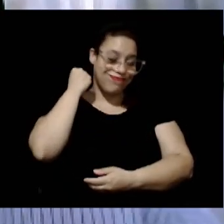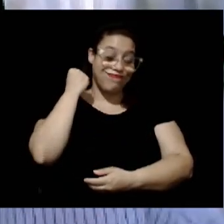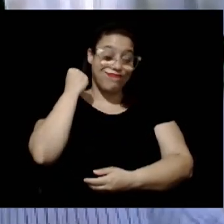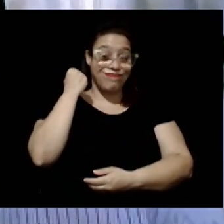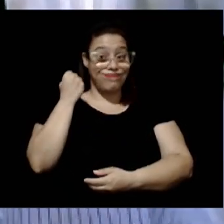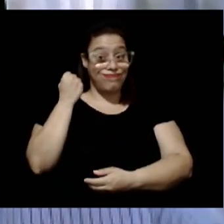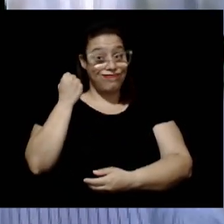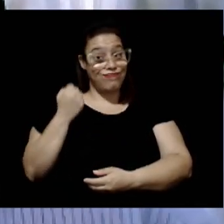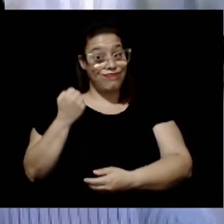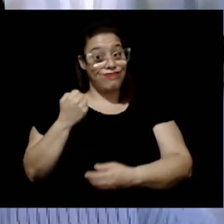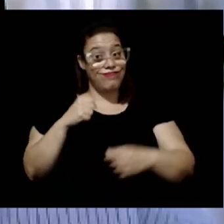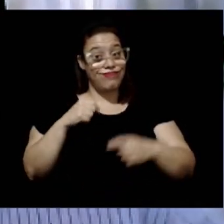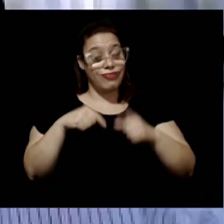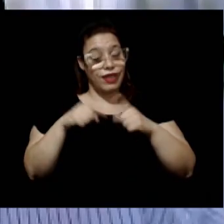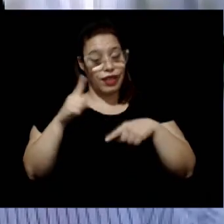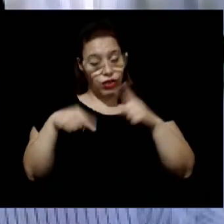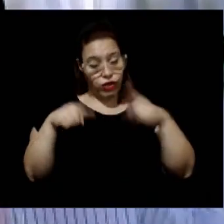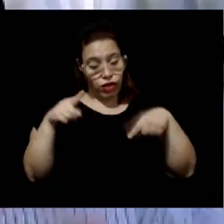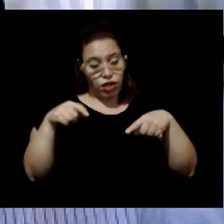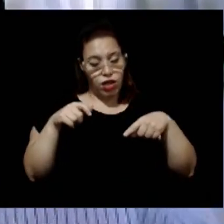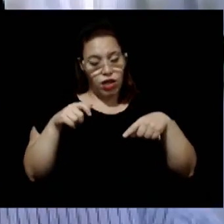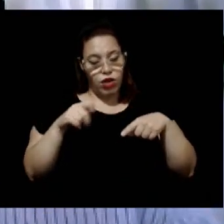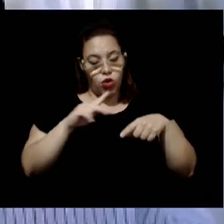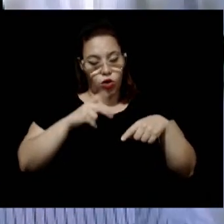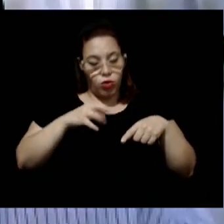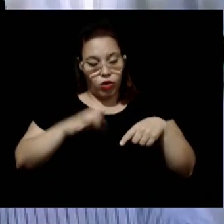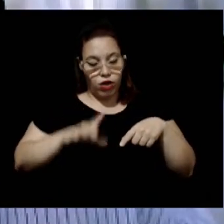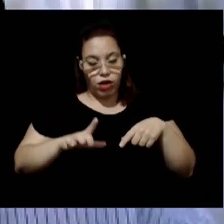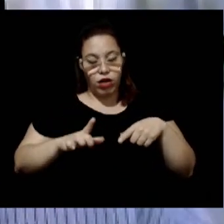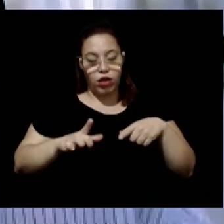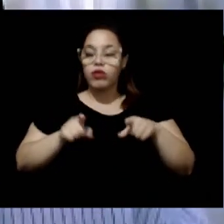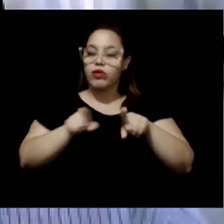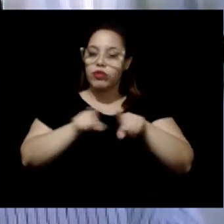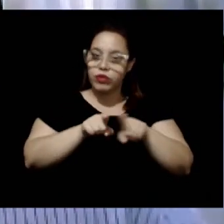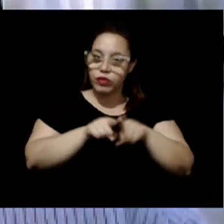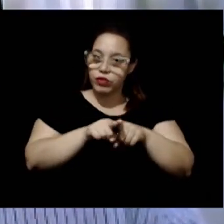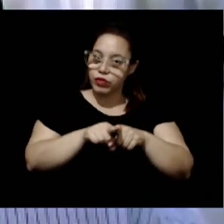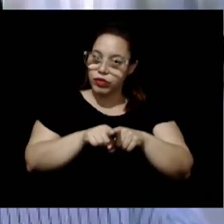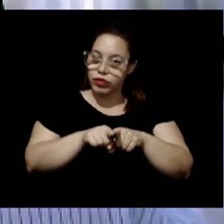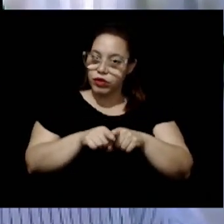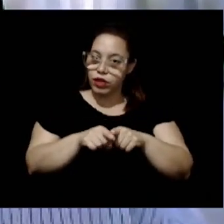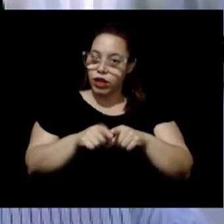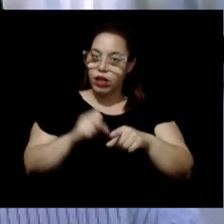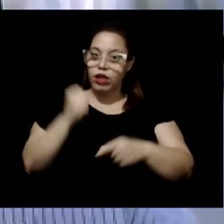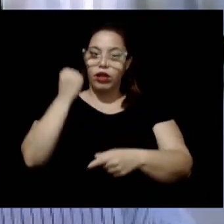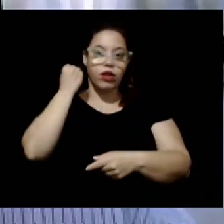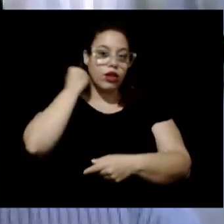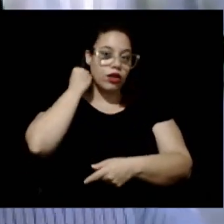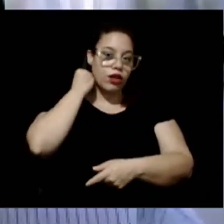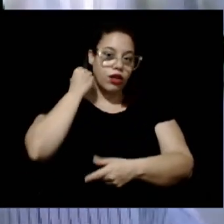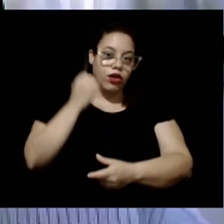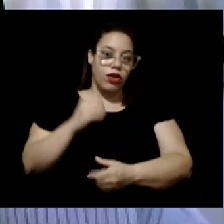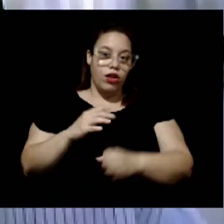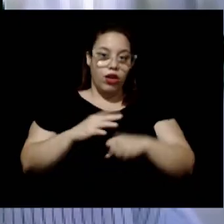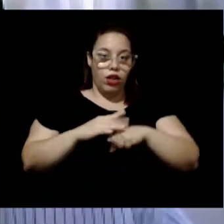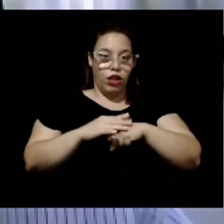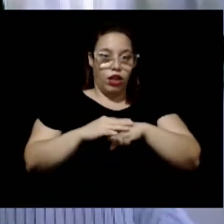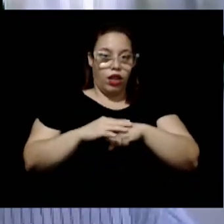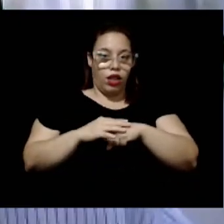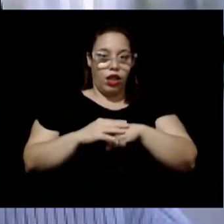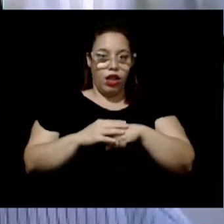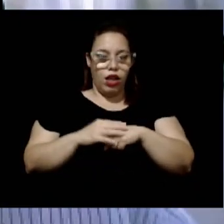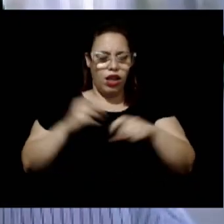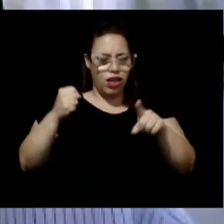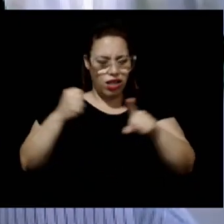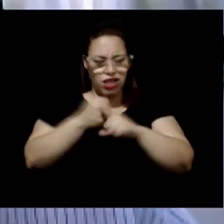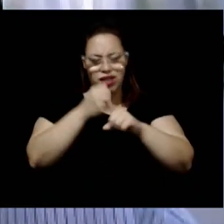alterações hormonais do estresse, alterações também bioquímicas do estresse, né? É uma doença que tem um impacto muito grande